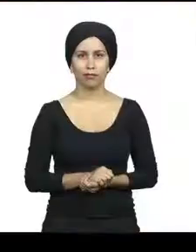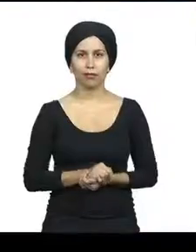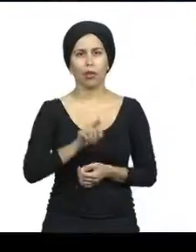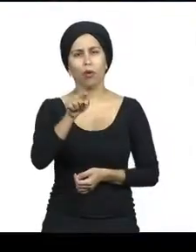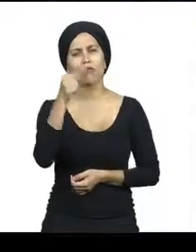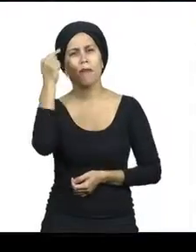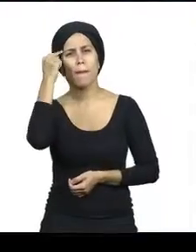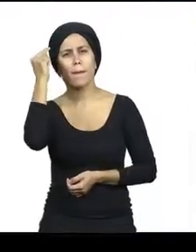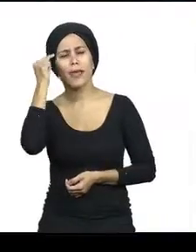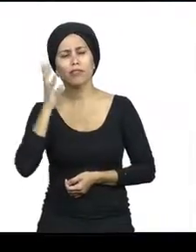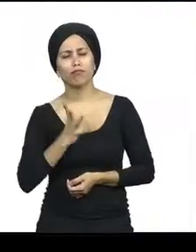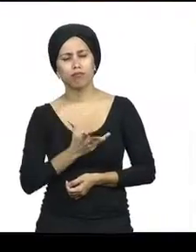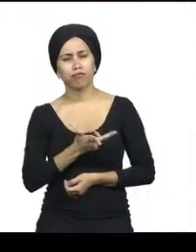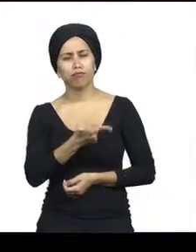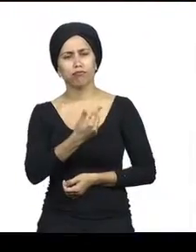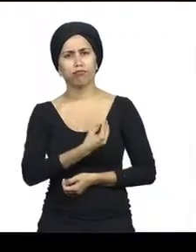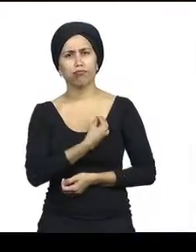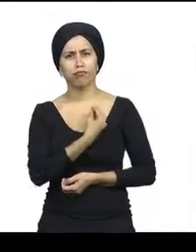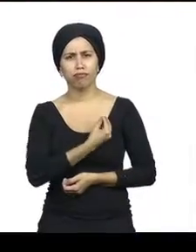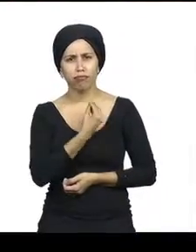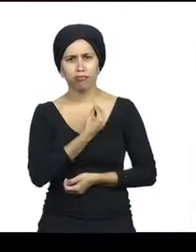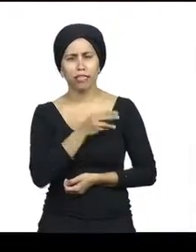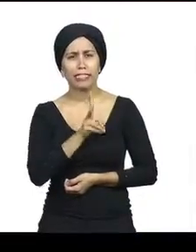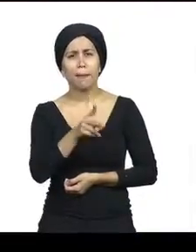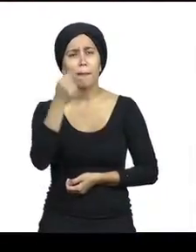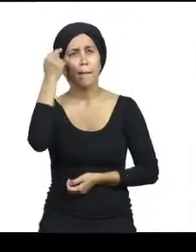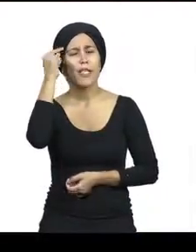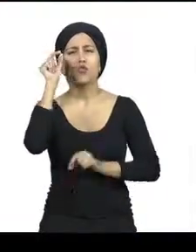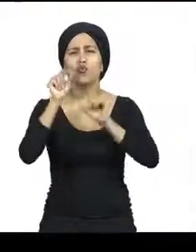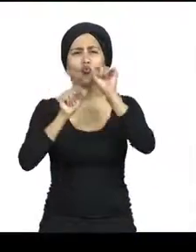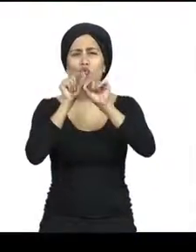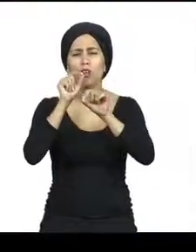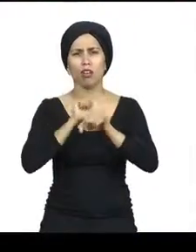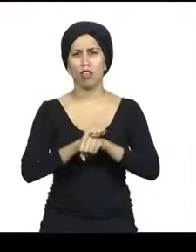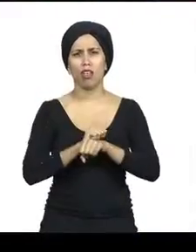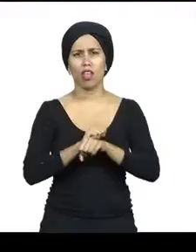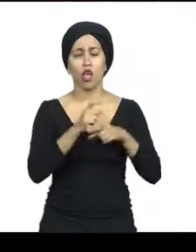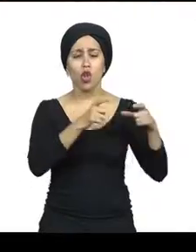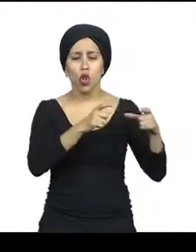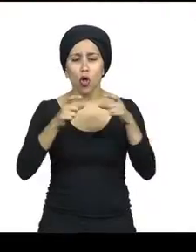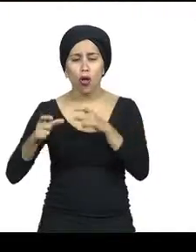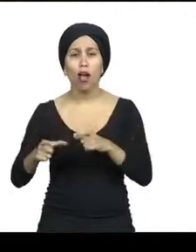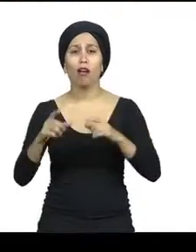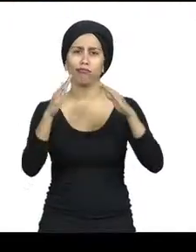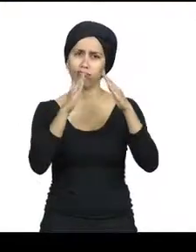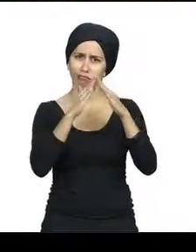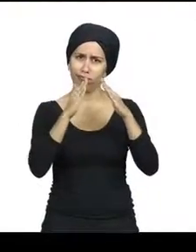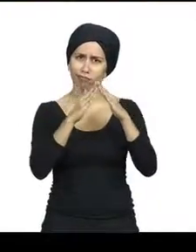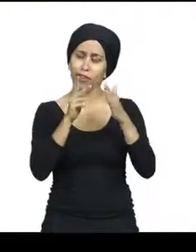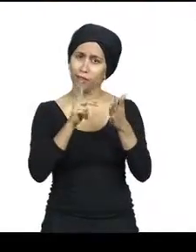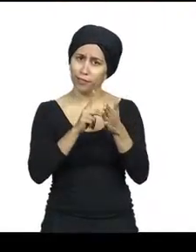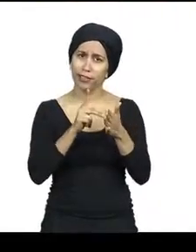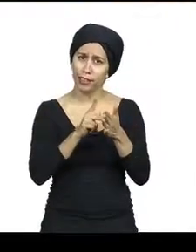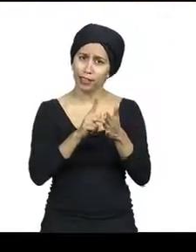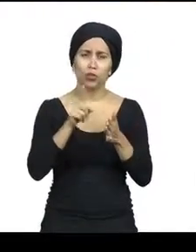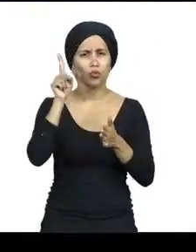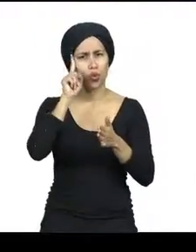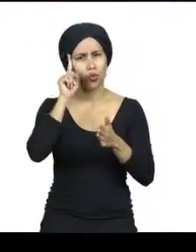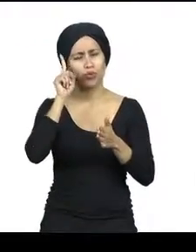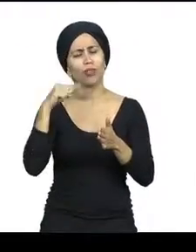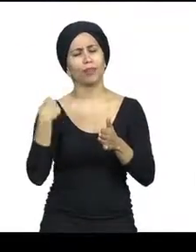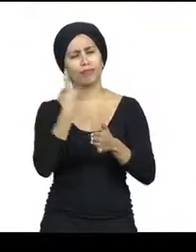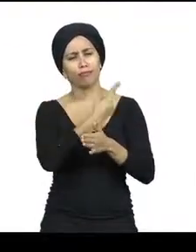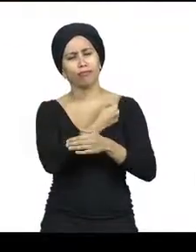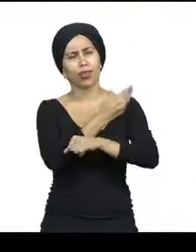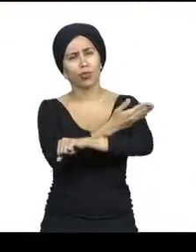Quando se pensa em qualidade de vida, uma das primeiras coisas que vem à mente é o ambiente em que se vive. Em nosso dia a dia, estamos